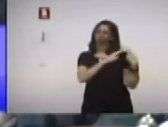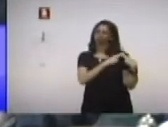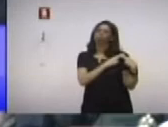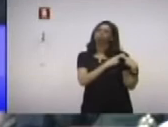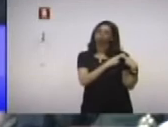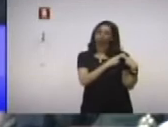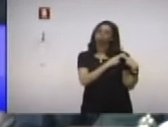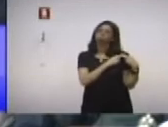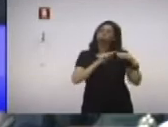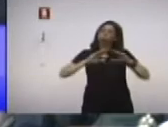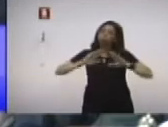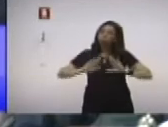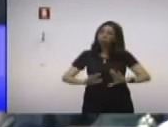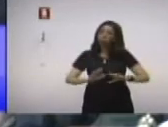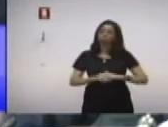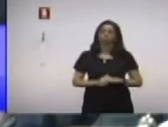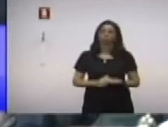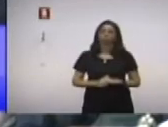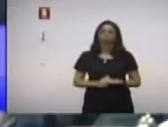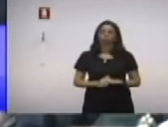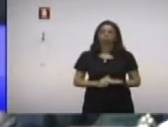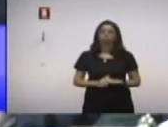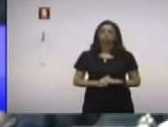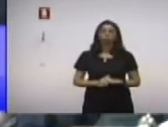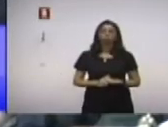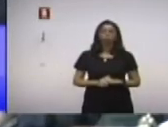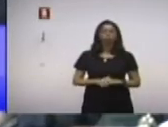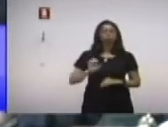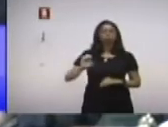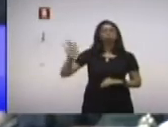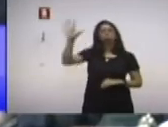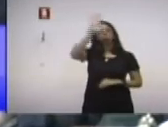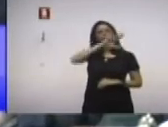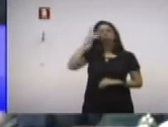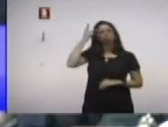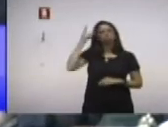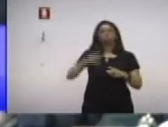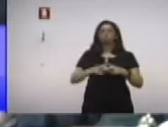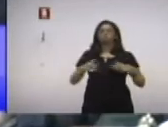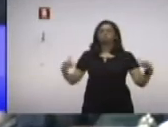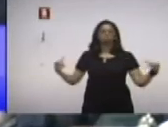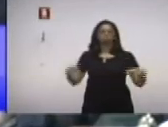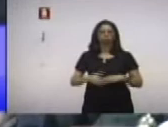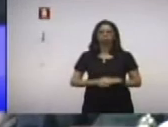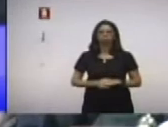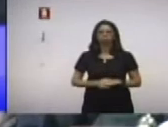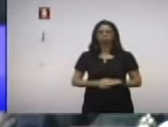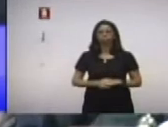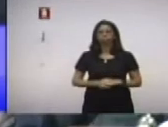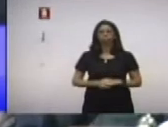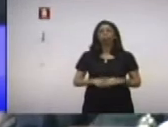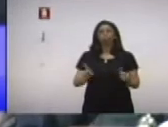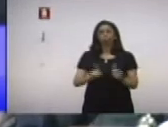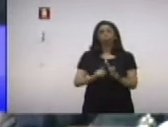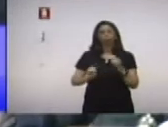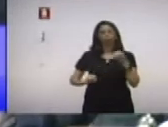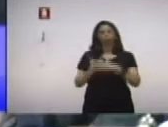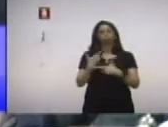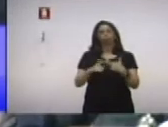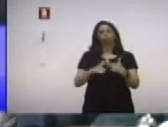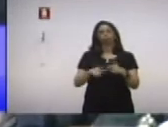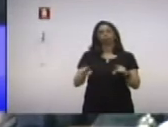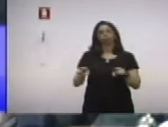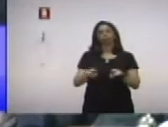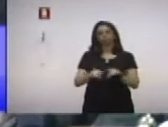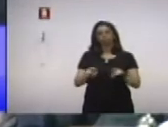aqui no município mas a maioria dos Municípios no Estado de São Paulo e isso não é um mérito aqui da gerência